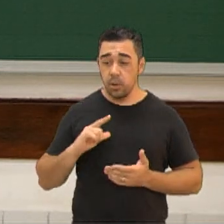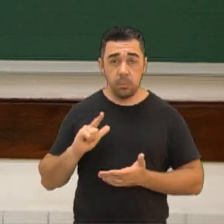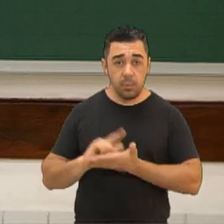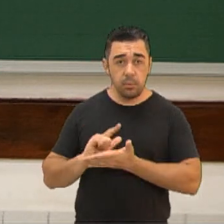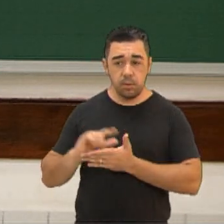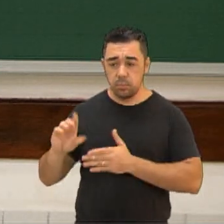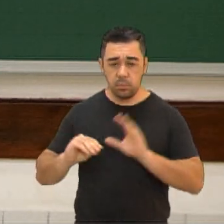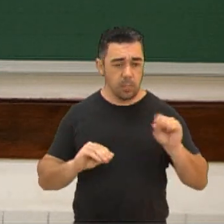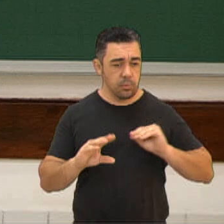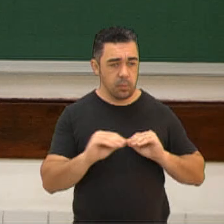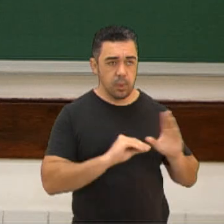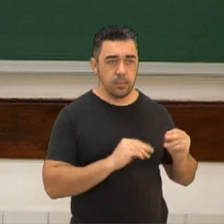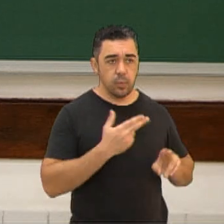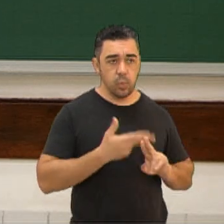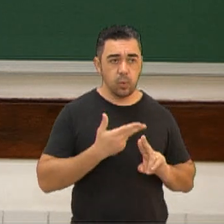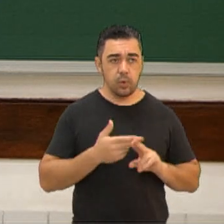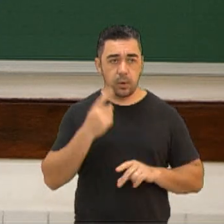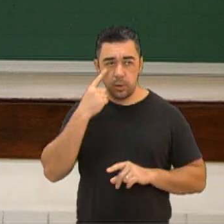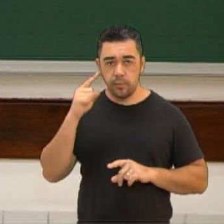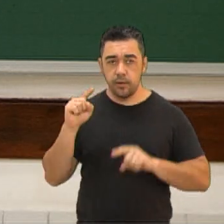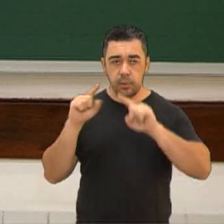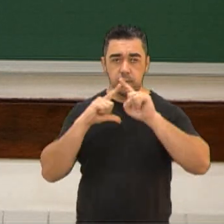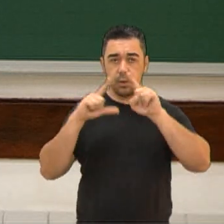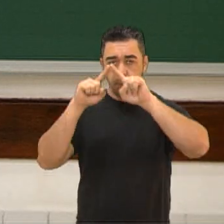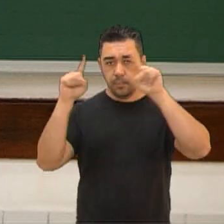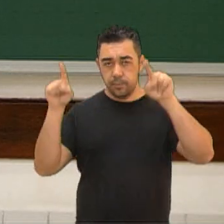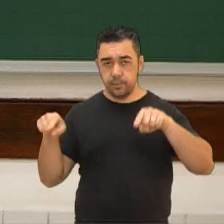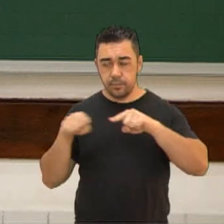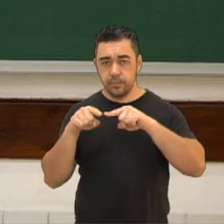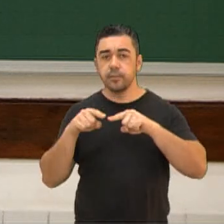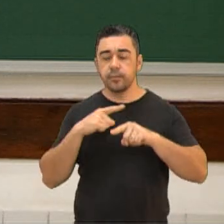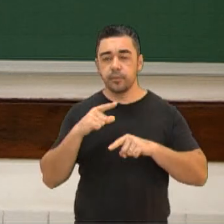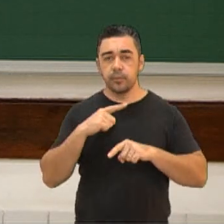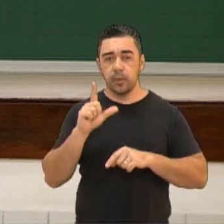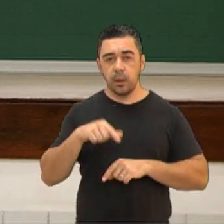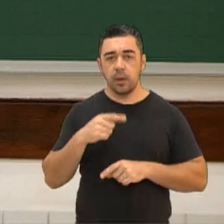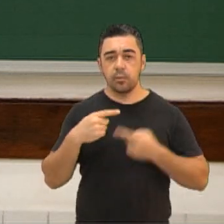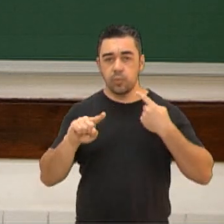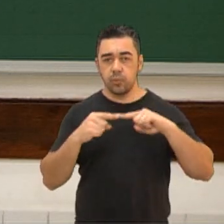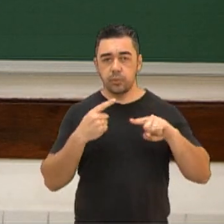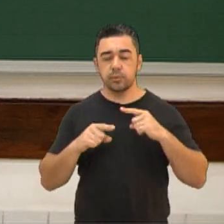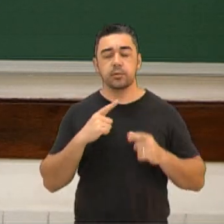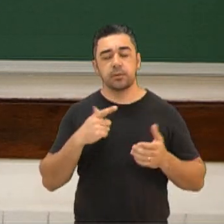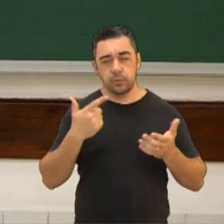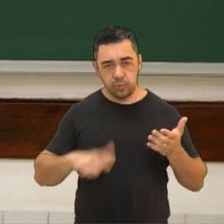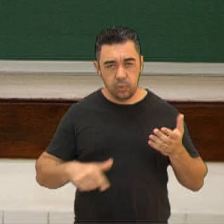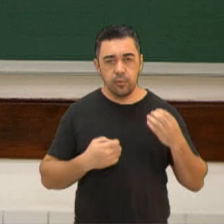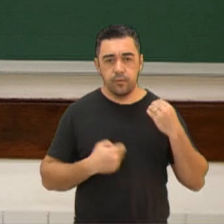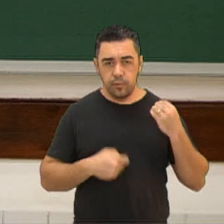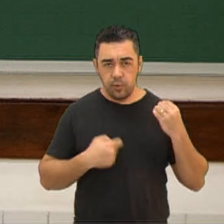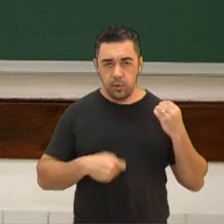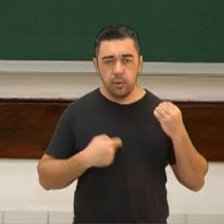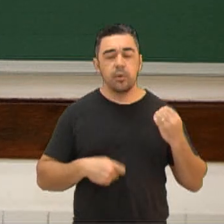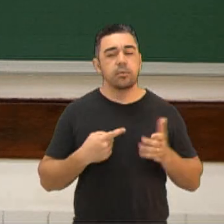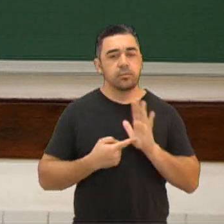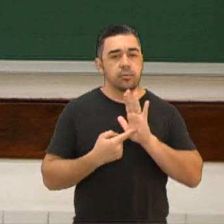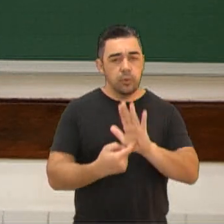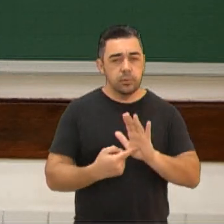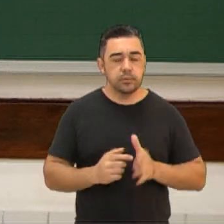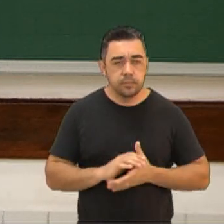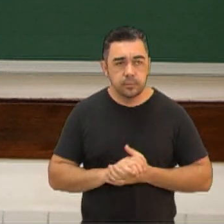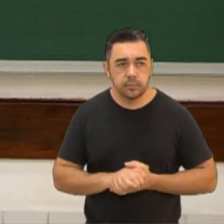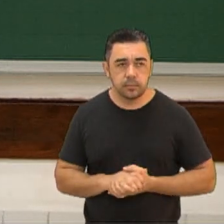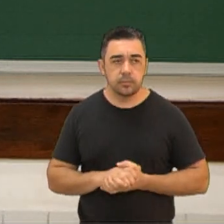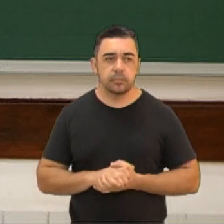eles usavam. Aqui até aparece uma partitura, e novamente vai aparecer o violão, a guitarra, na obra deles.